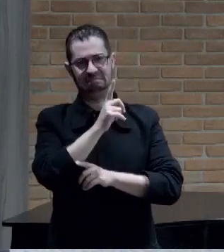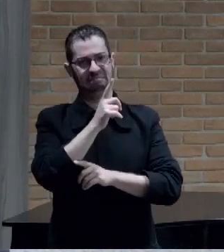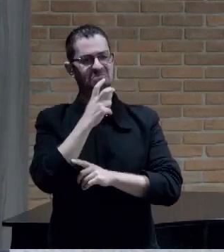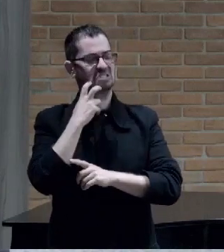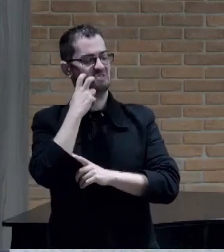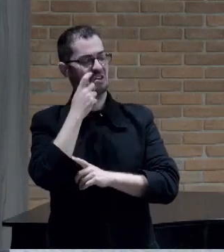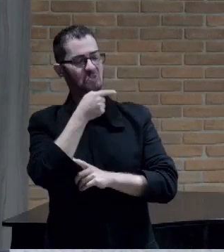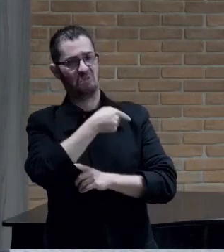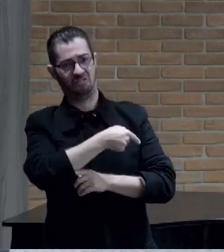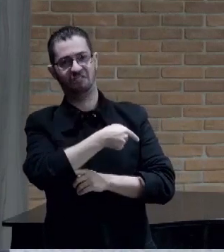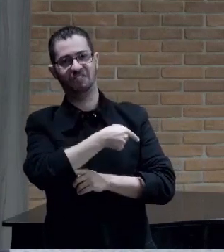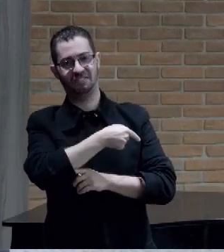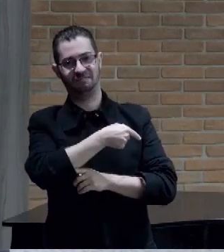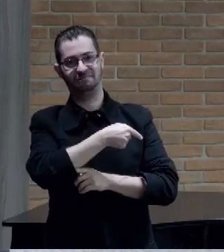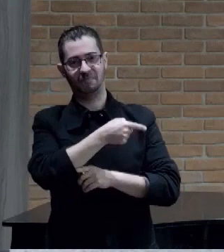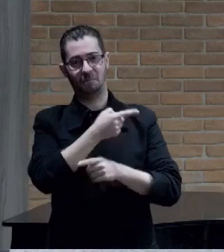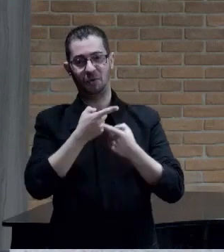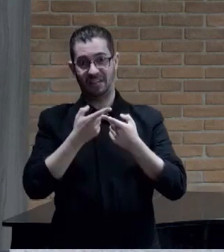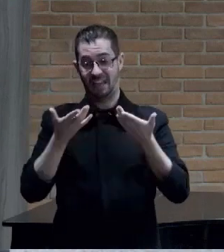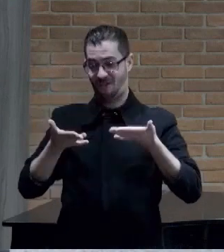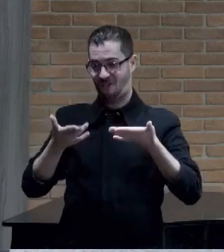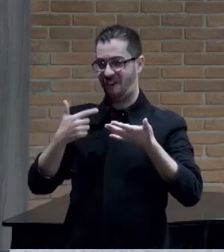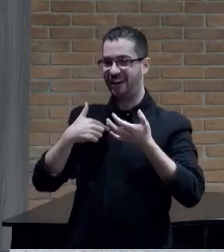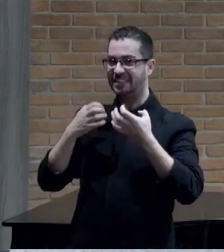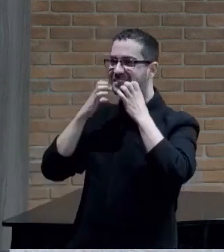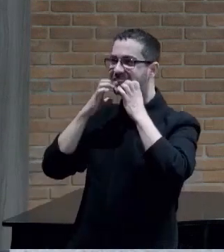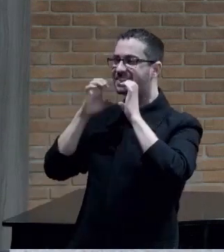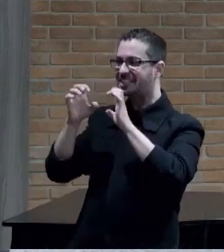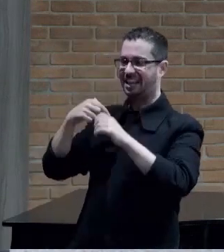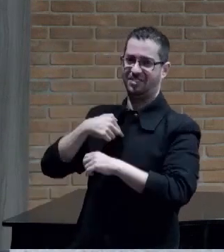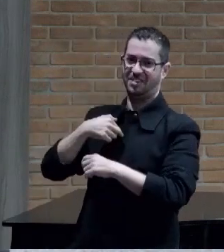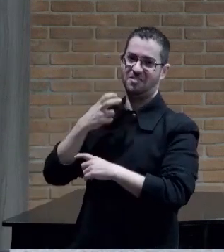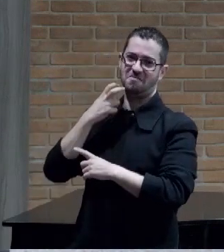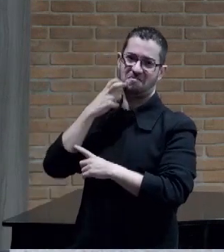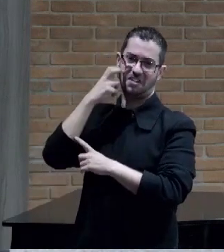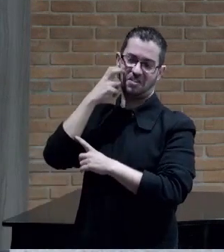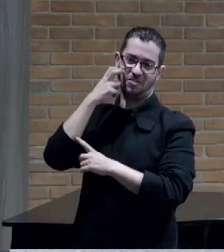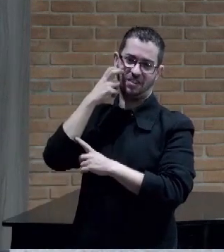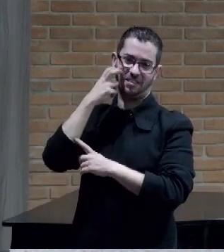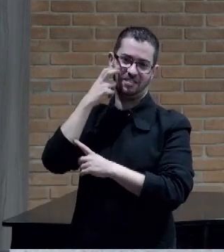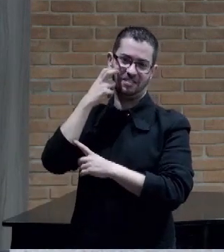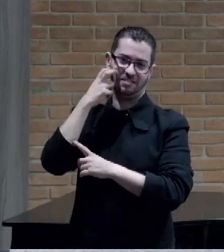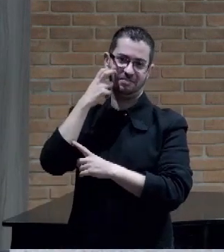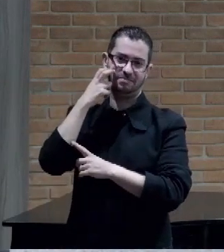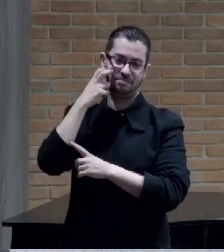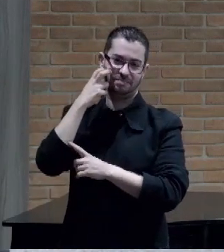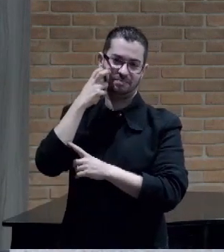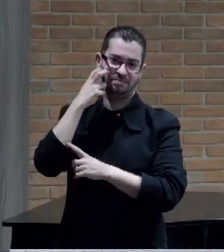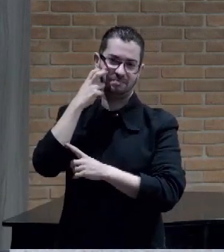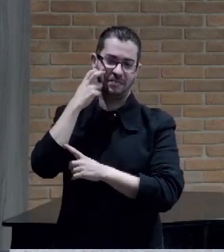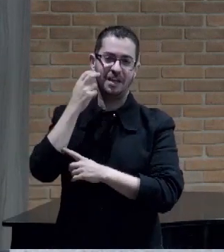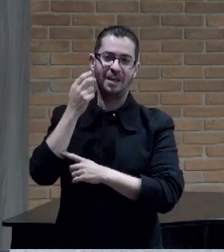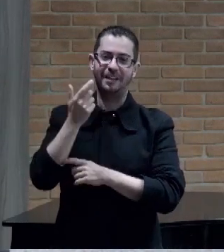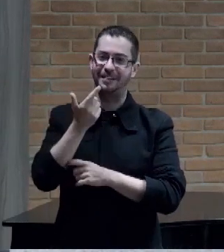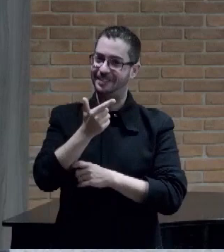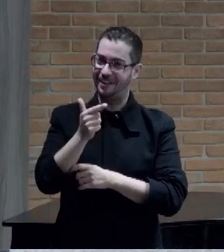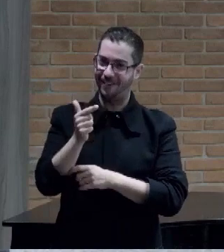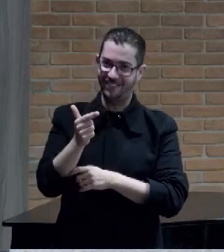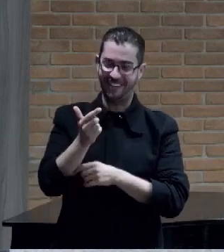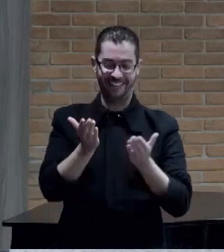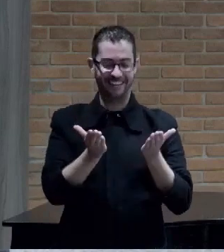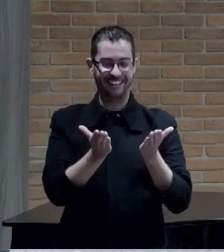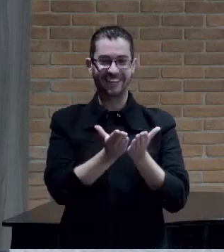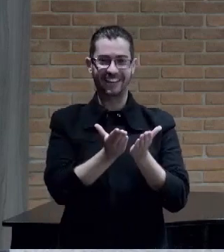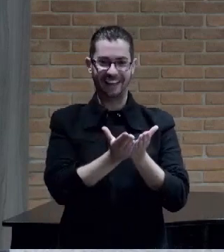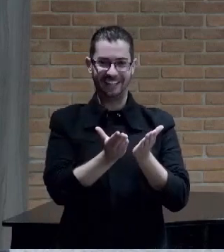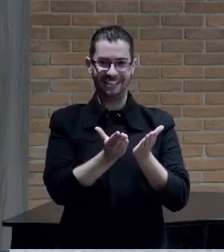cristãos. Nós escrevemos aqui: não existe cristão do serviço secreto. Qual que